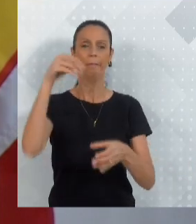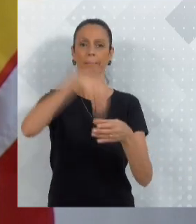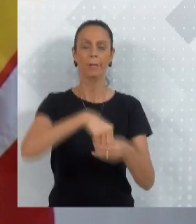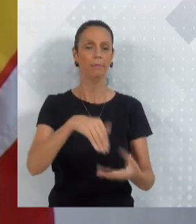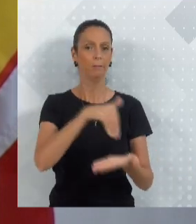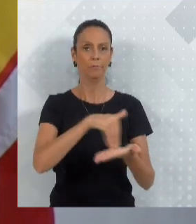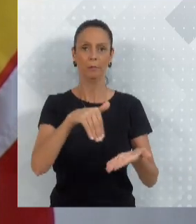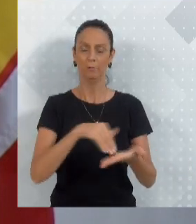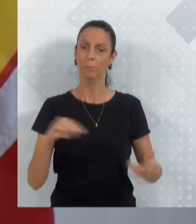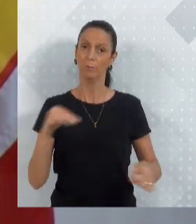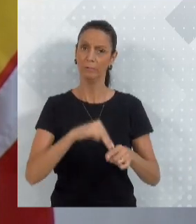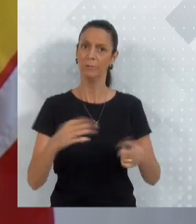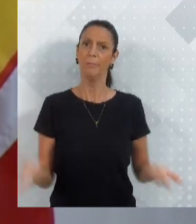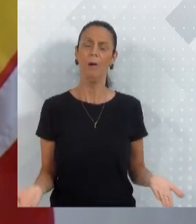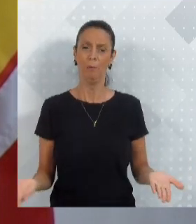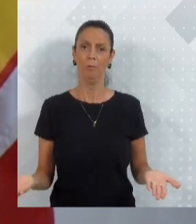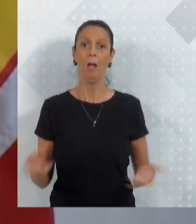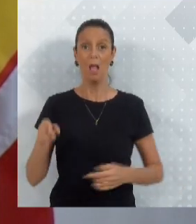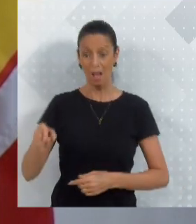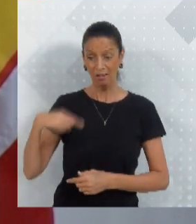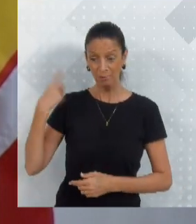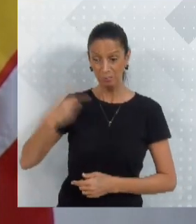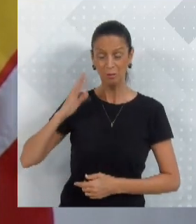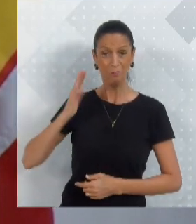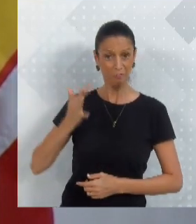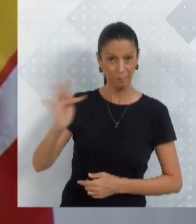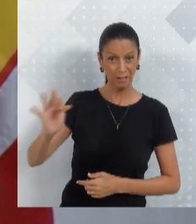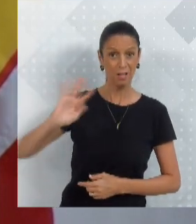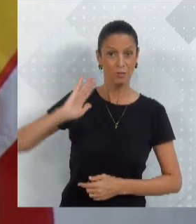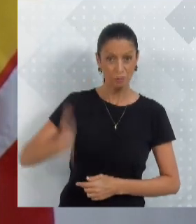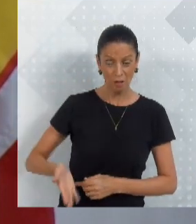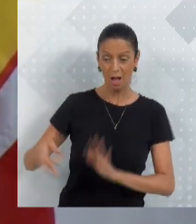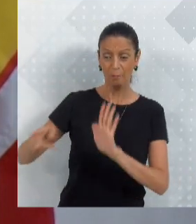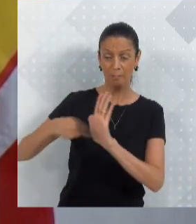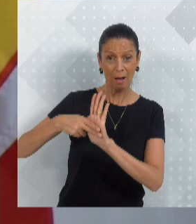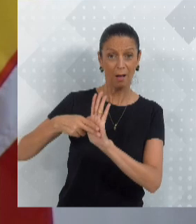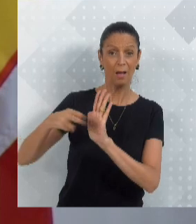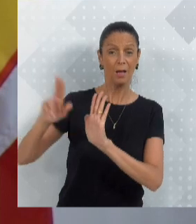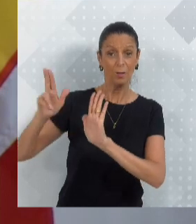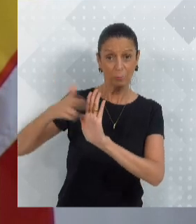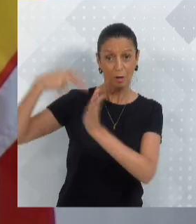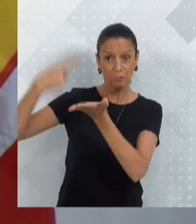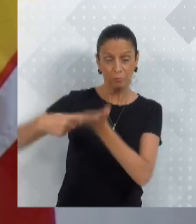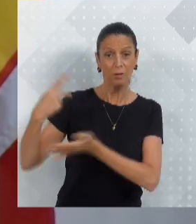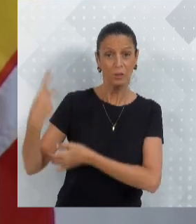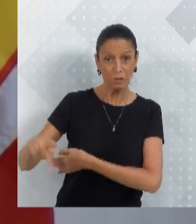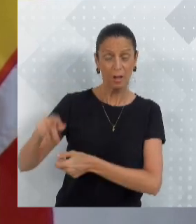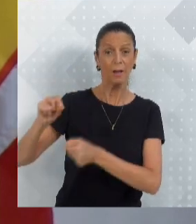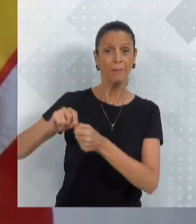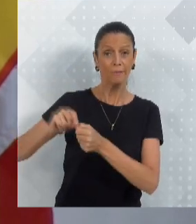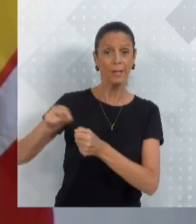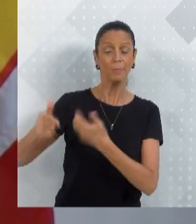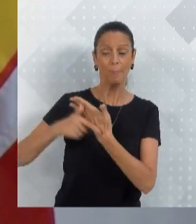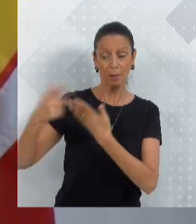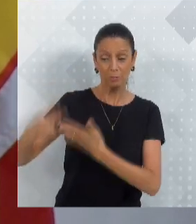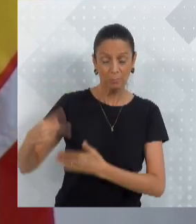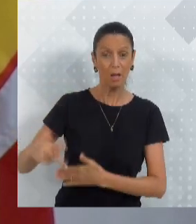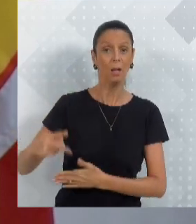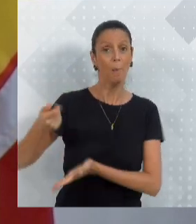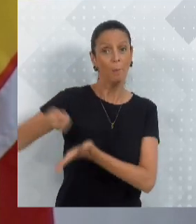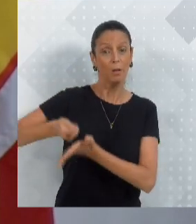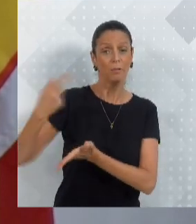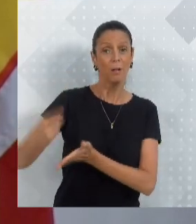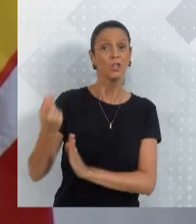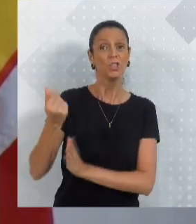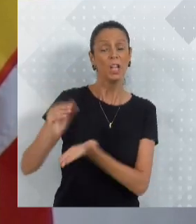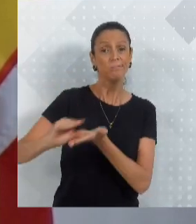secretarias municipais aqui, né? Ela já faz e cumpre com o seu dever e com a sua obrigação, né? E repito, dever e obrigação de trazer recursos aqui para o